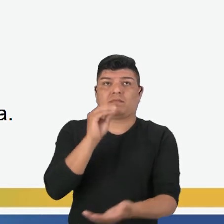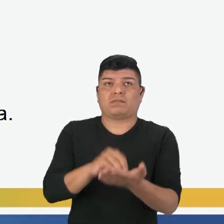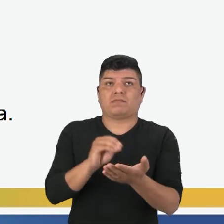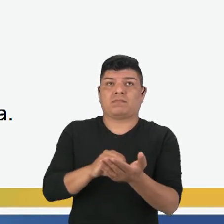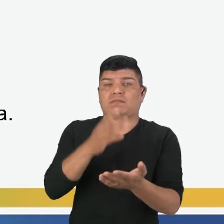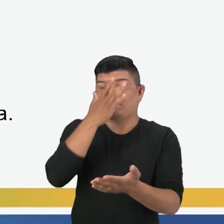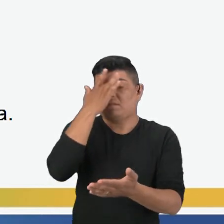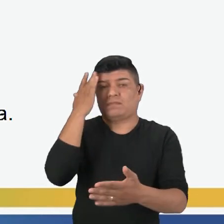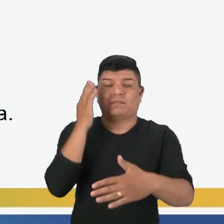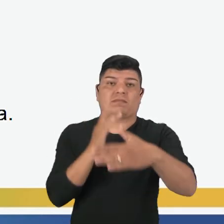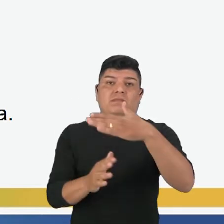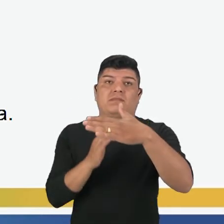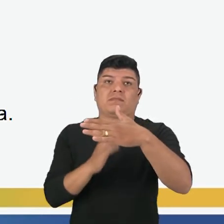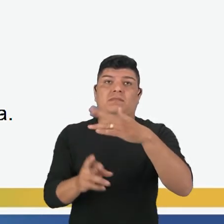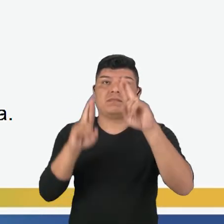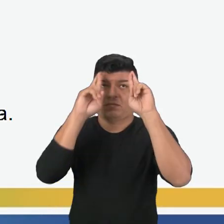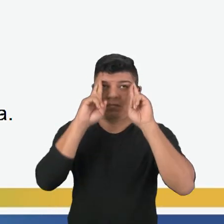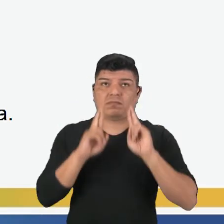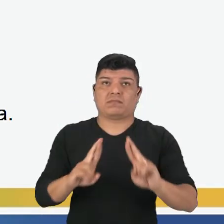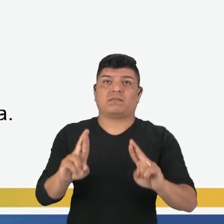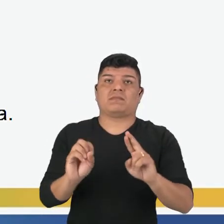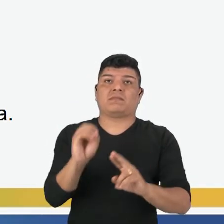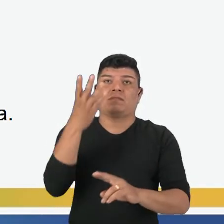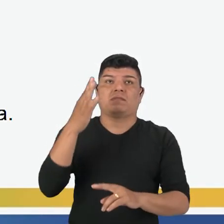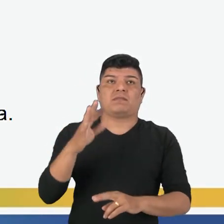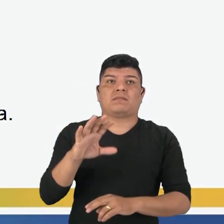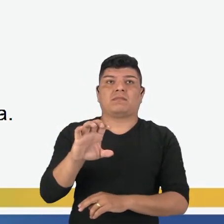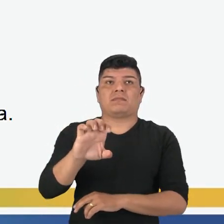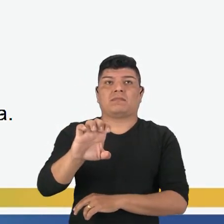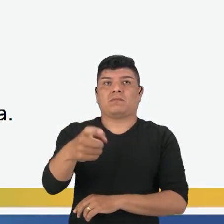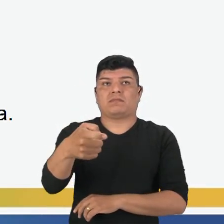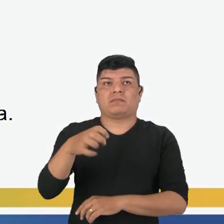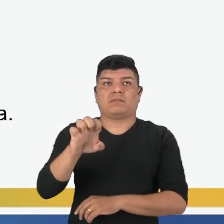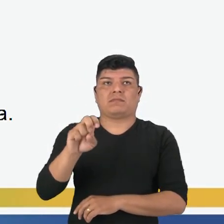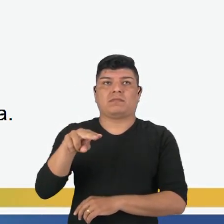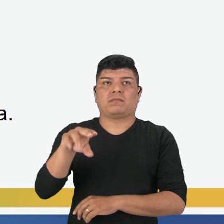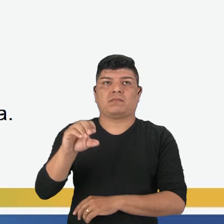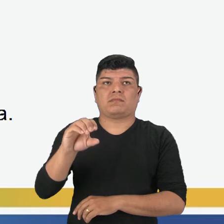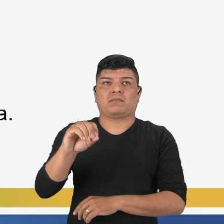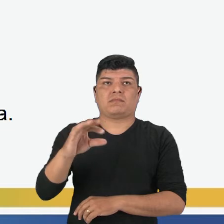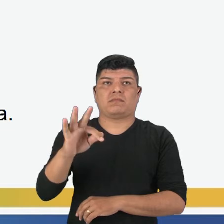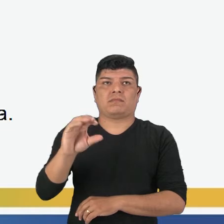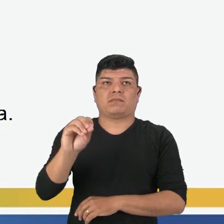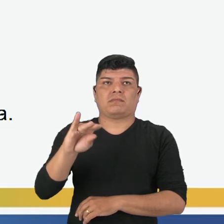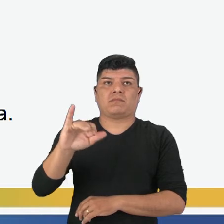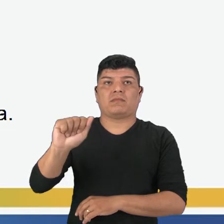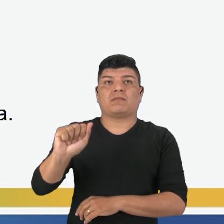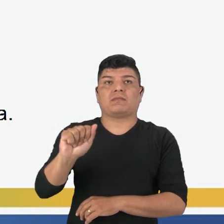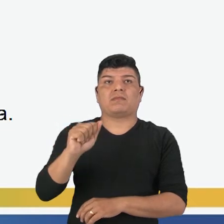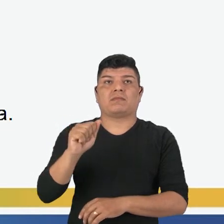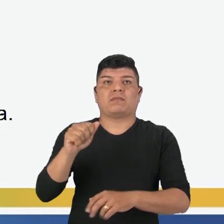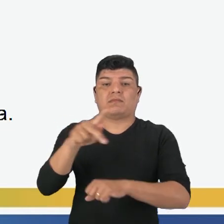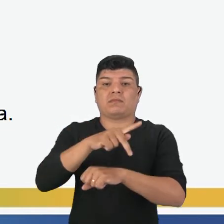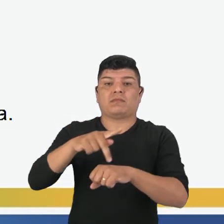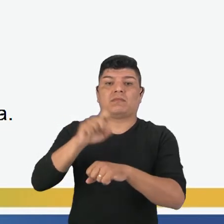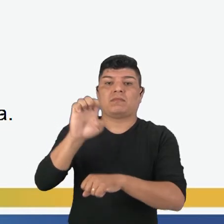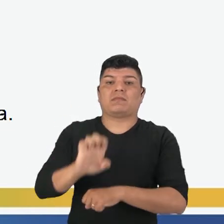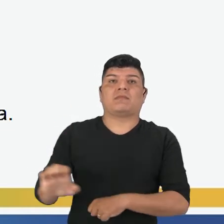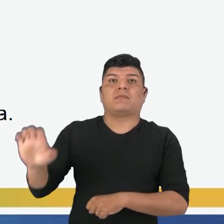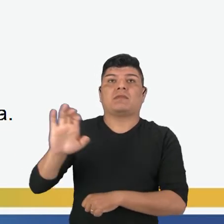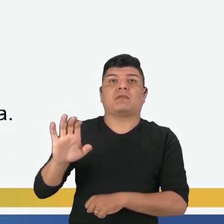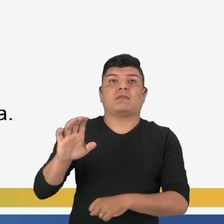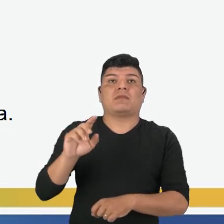os estrangeiros, podemos citar o fenômeno da xenofobia em países europeus. Marque a alternativa que caracteriza